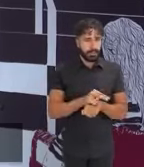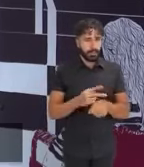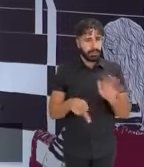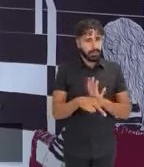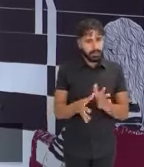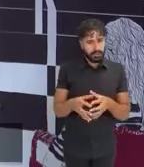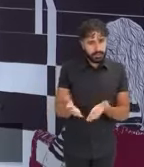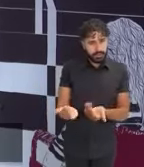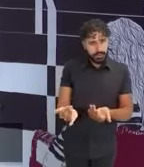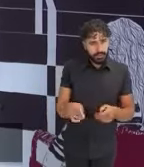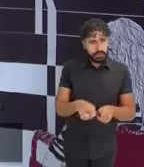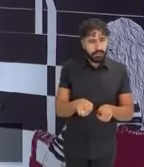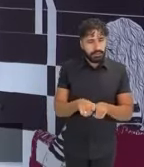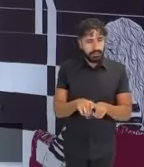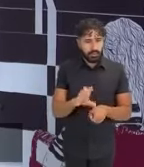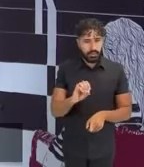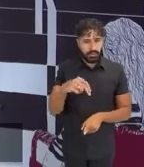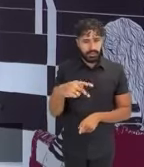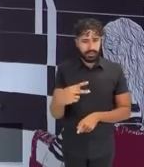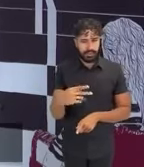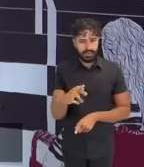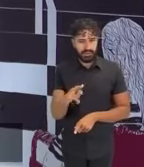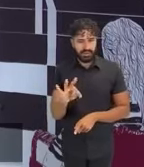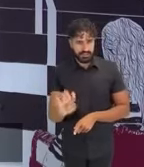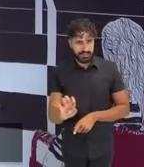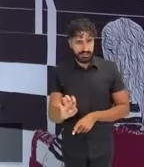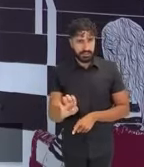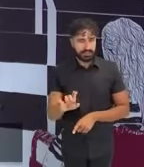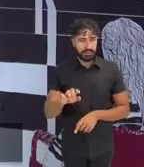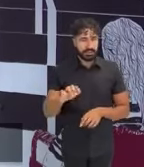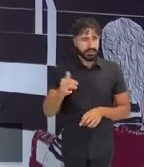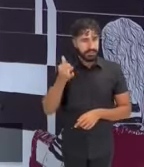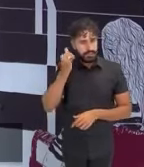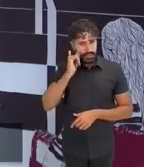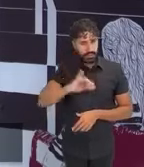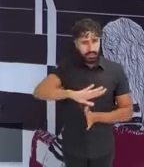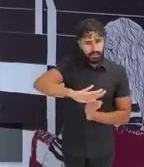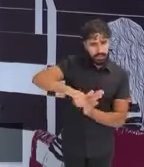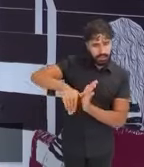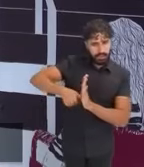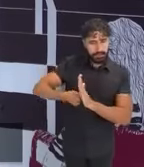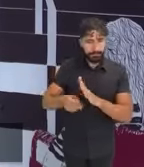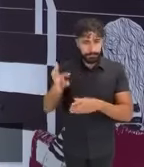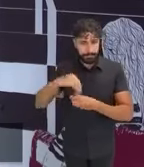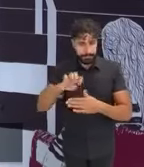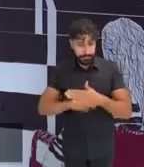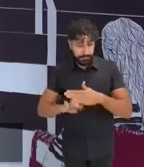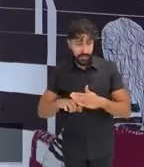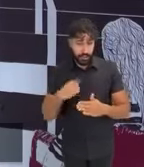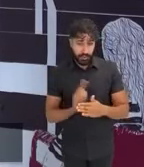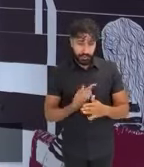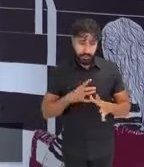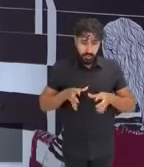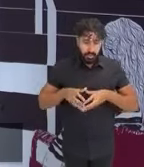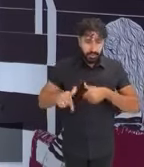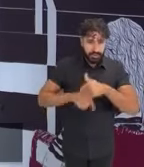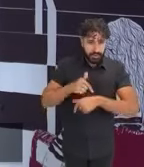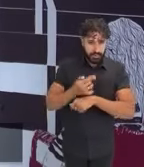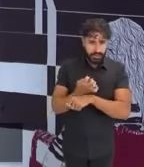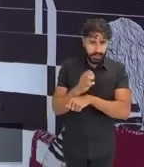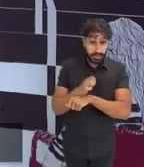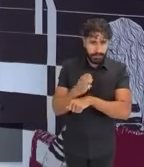jovens, e a CONAFRET, nas fraudes nas empresas. Nós temos um grupo de trabalho estagiários,